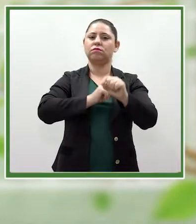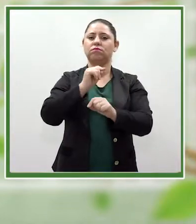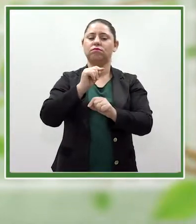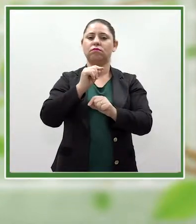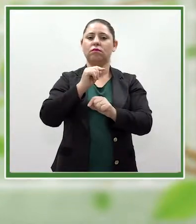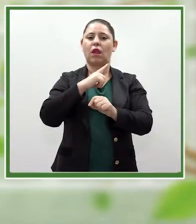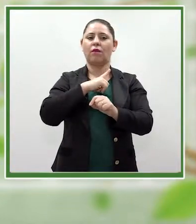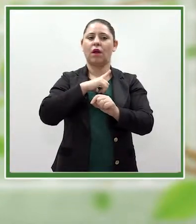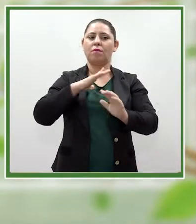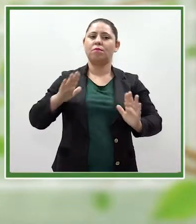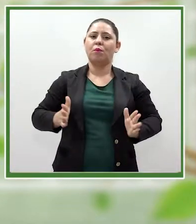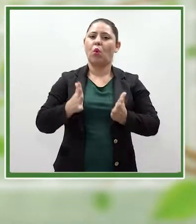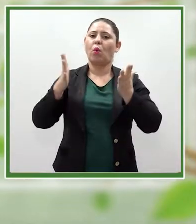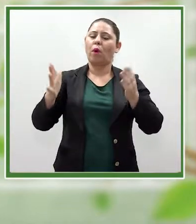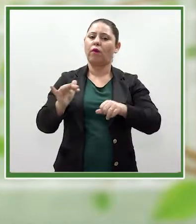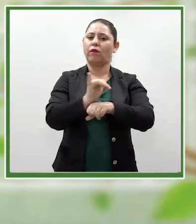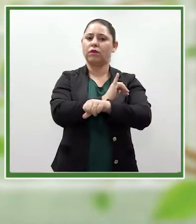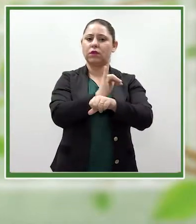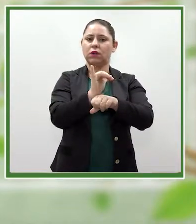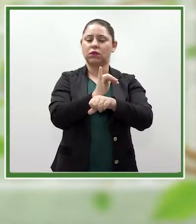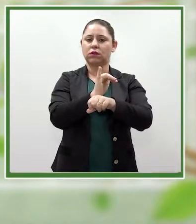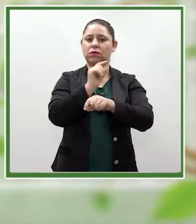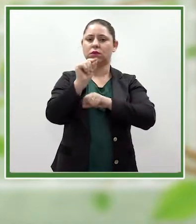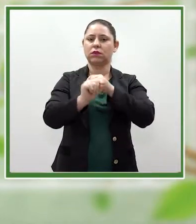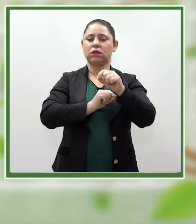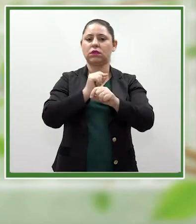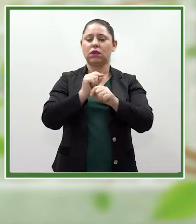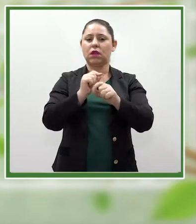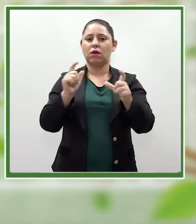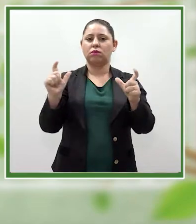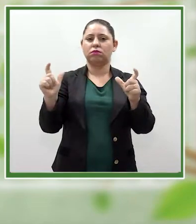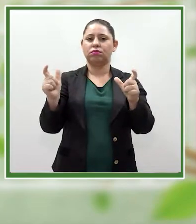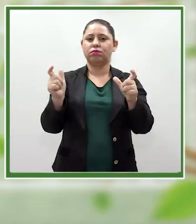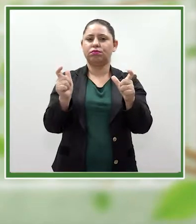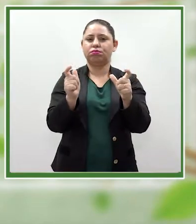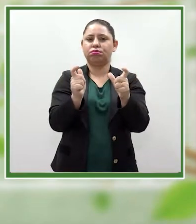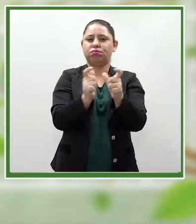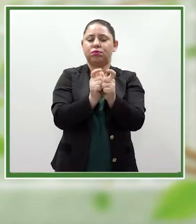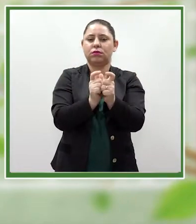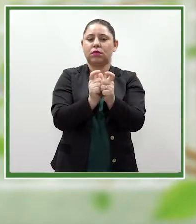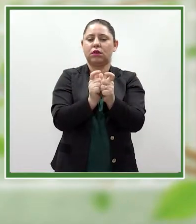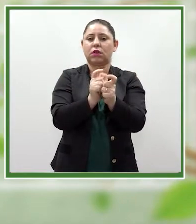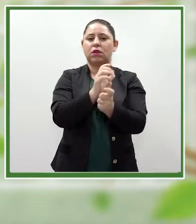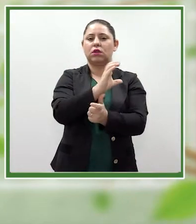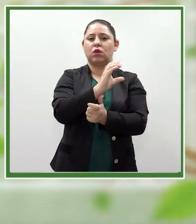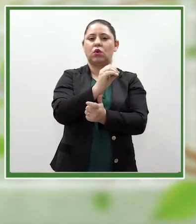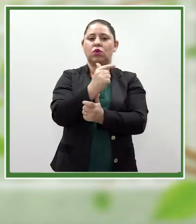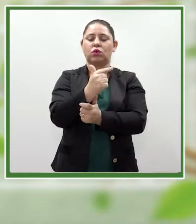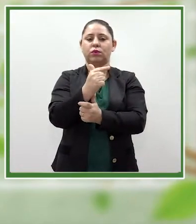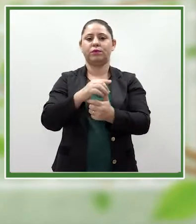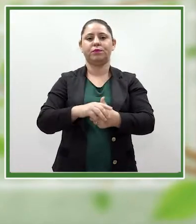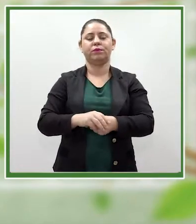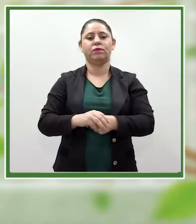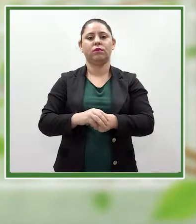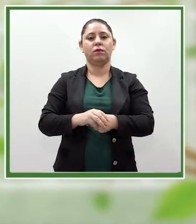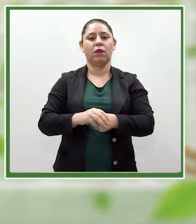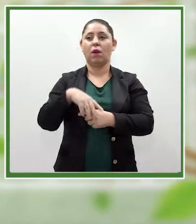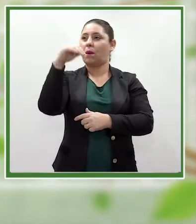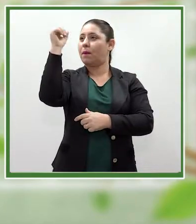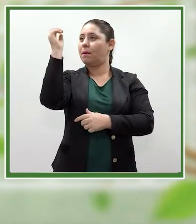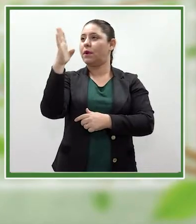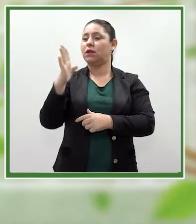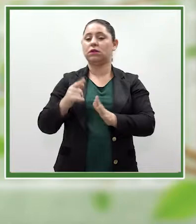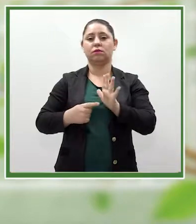então, que vão promover ações para mitigação de gases de efeito estufa.